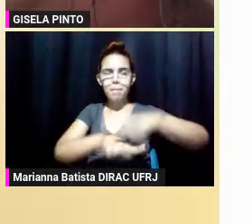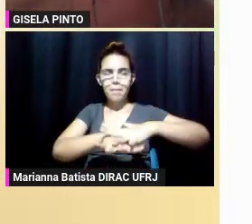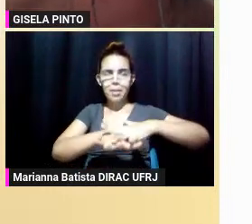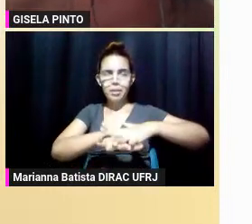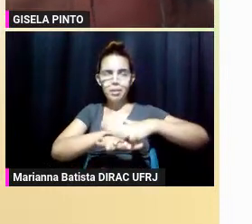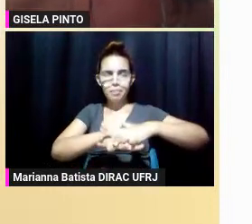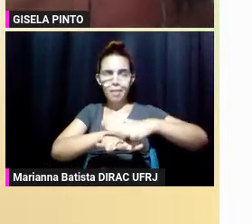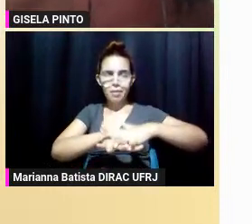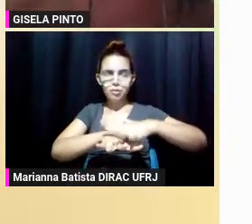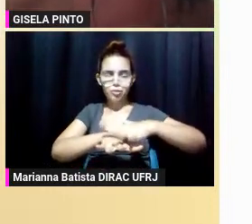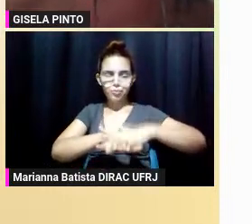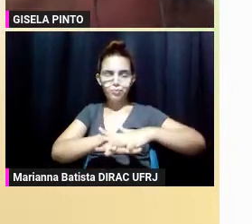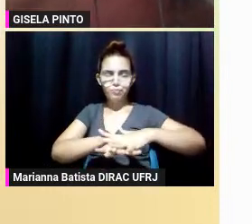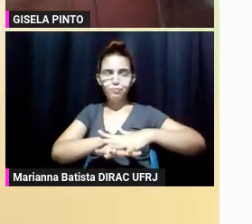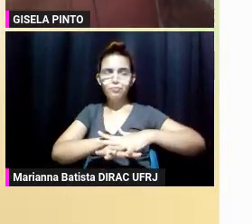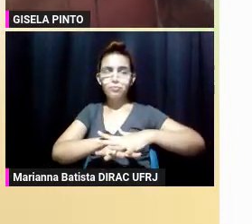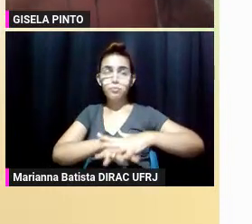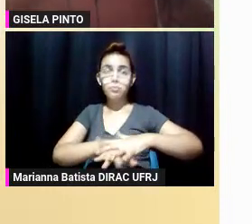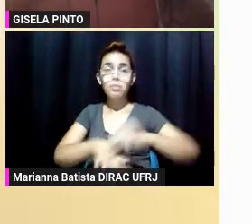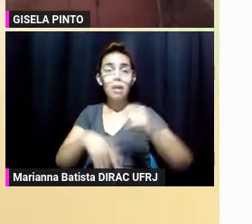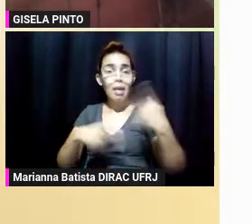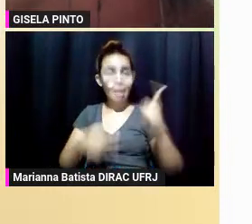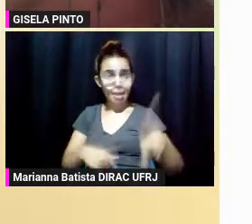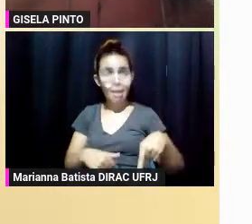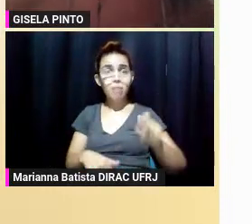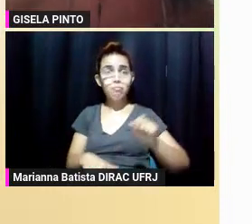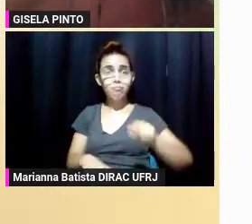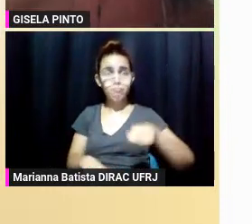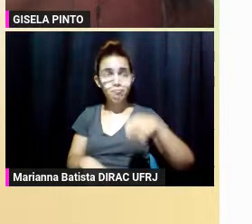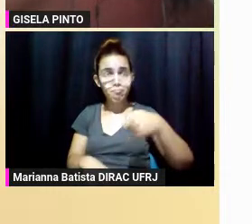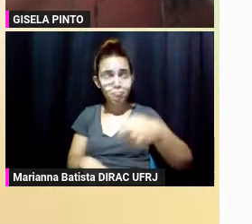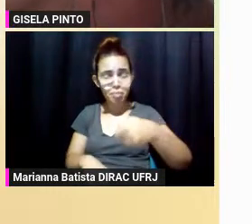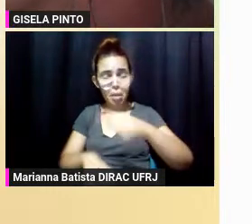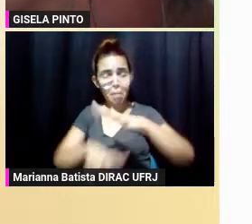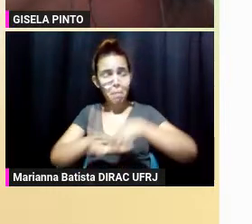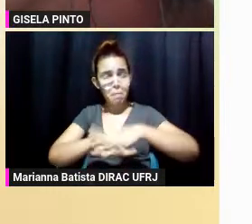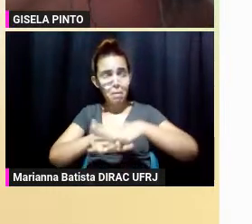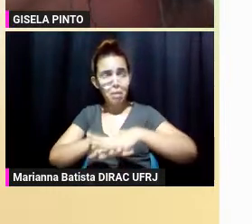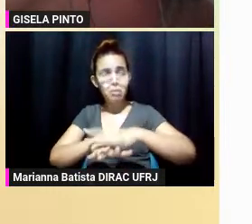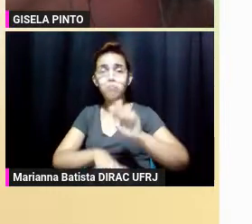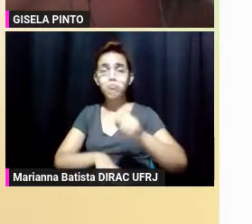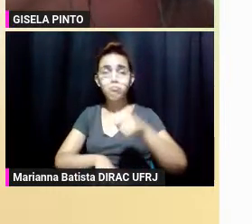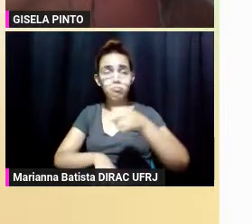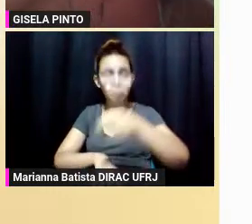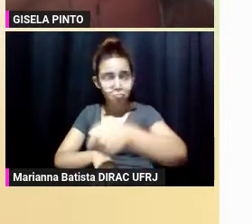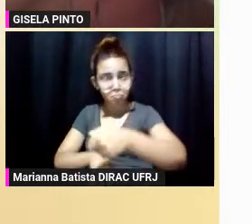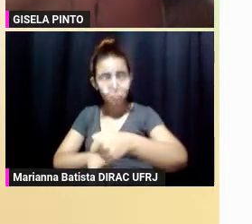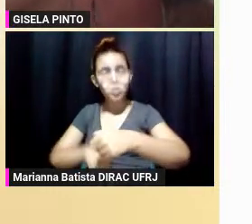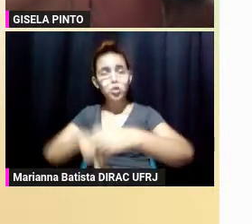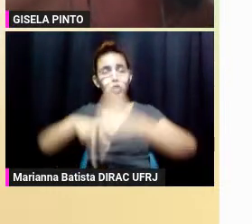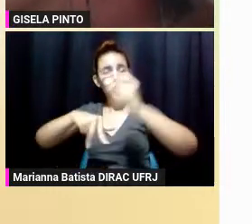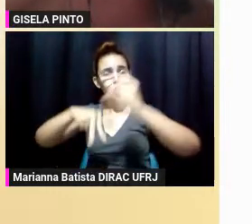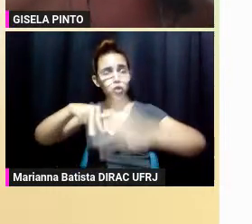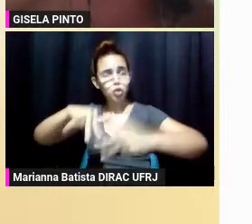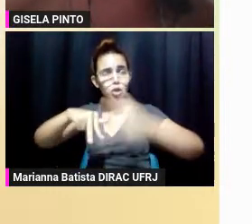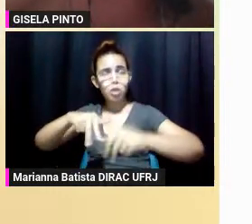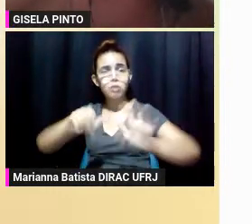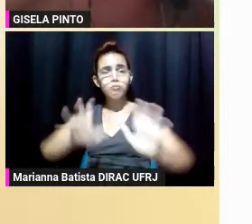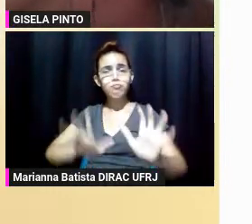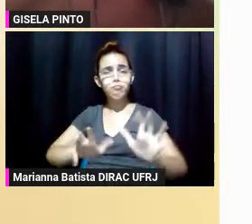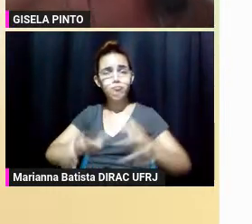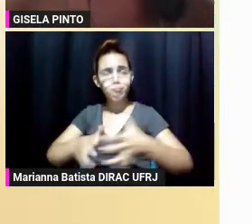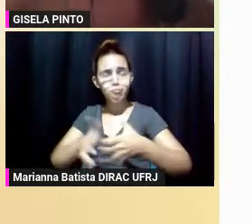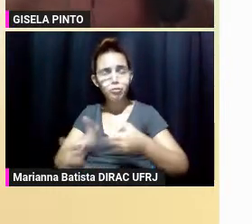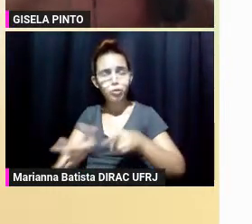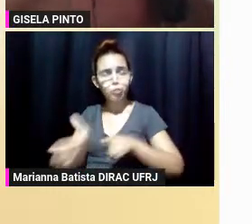trabalha com questões de gênero, são os nossos campos de pesquisa e de estudos, tá? E,